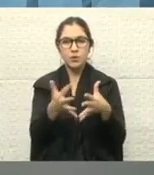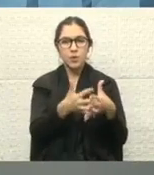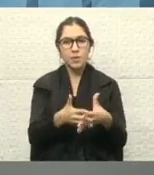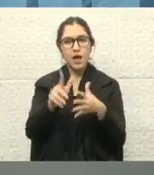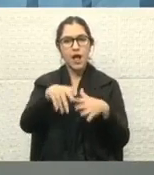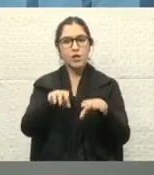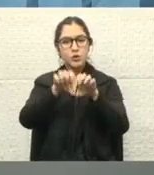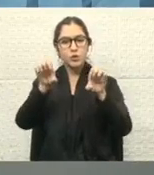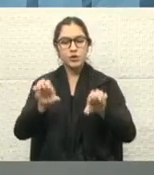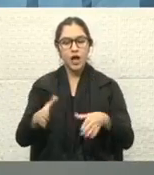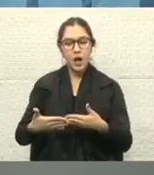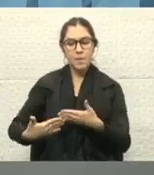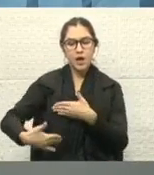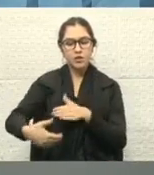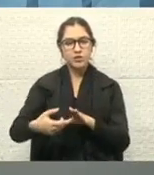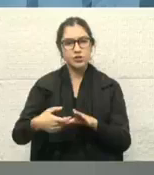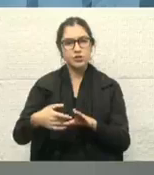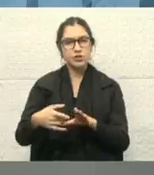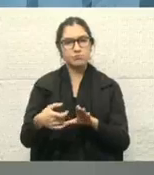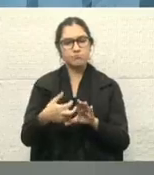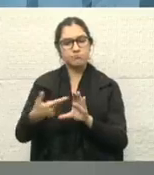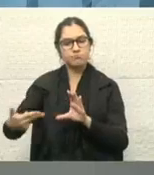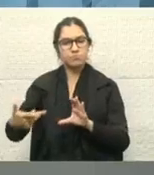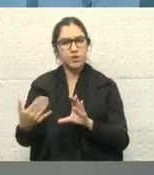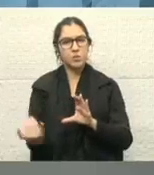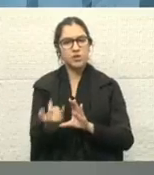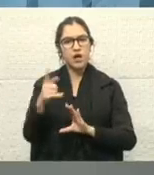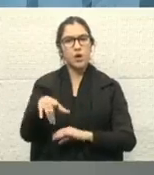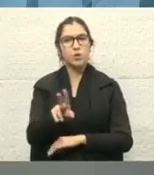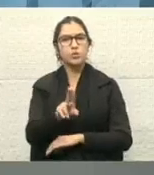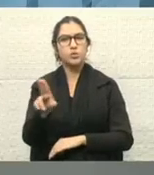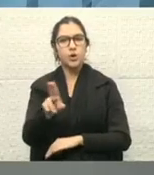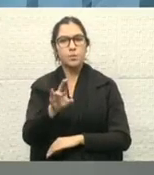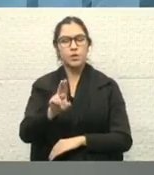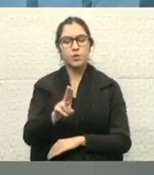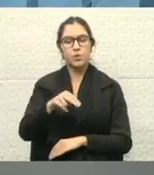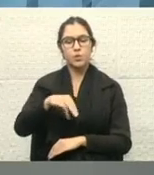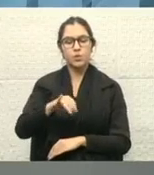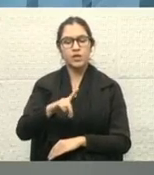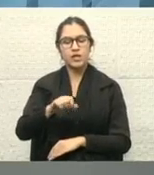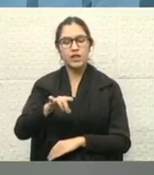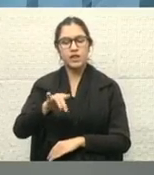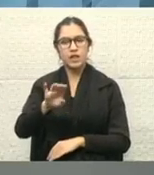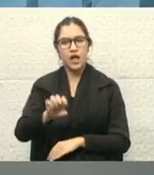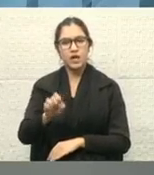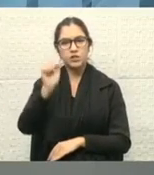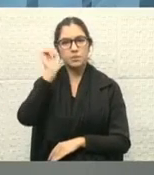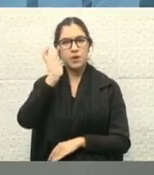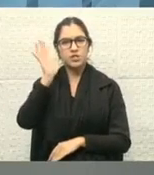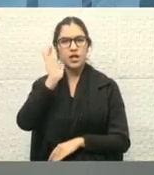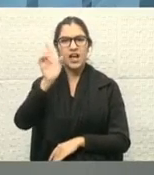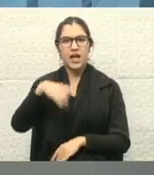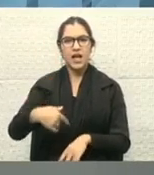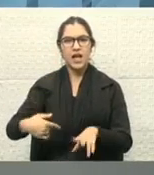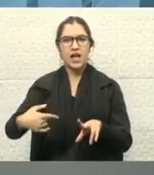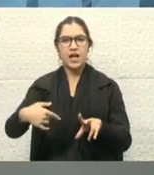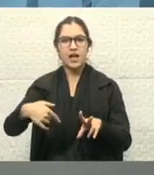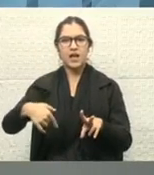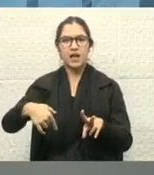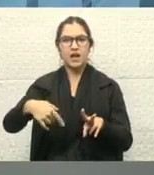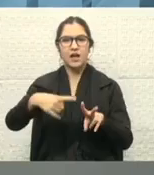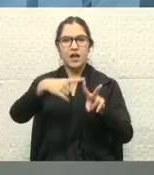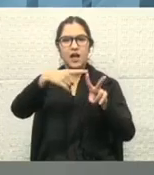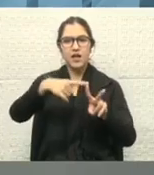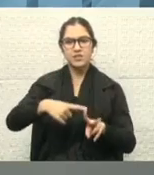foi estruturado a partir de um elemento importante, que é a chamada unidade imaginária, que seria a raiz quadrada de menos